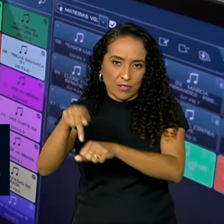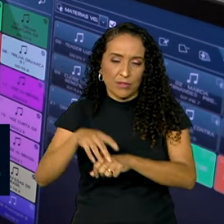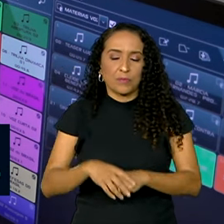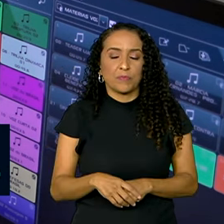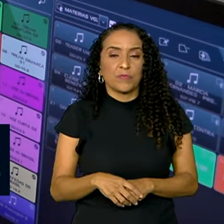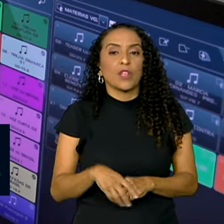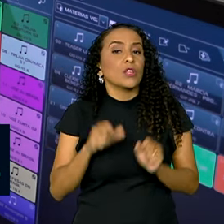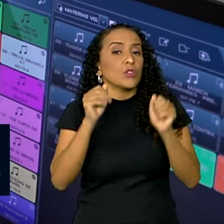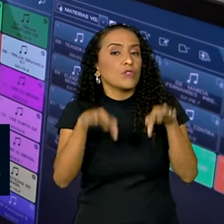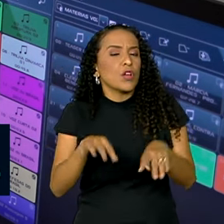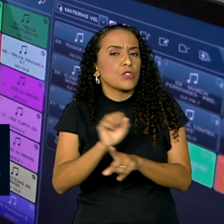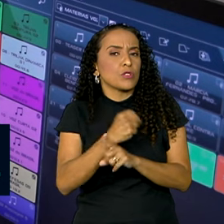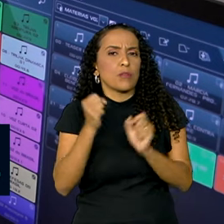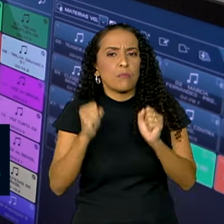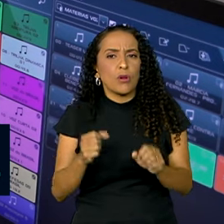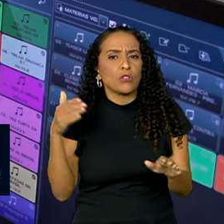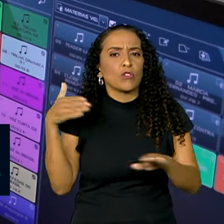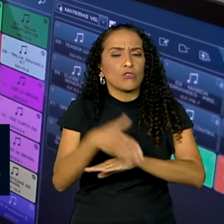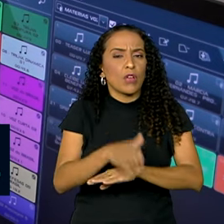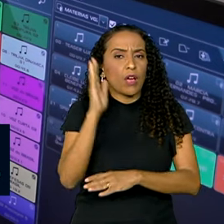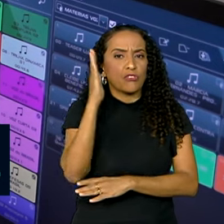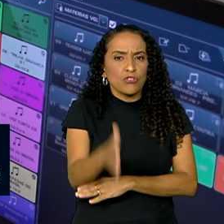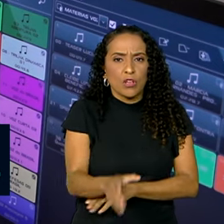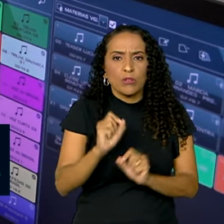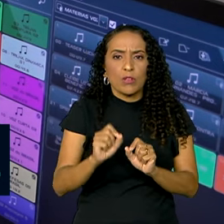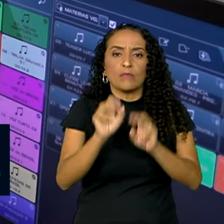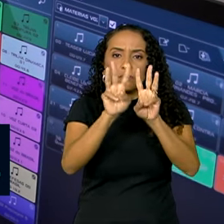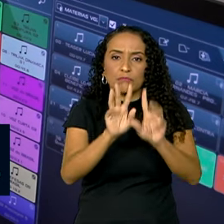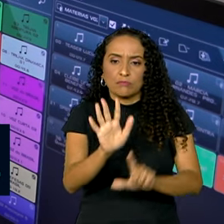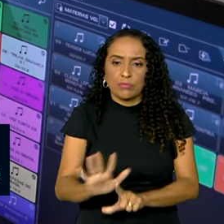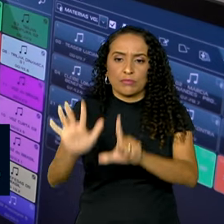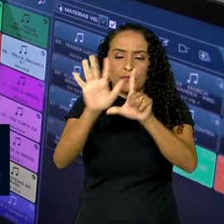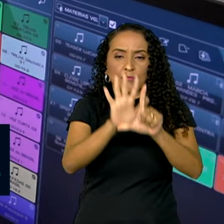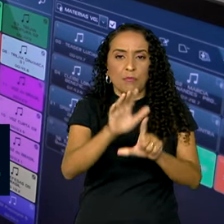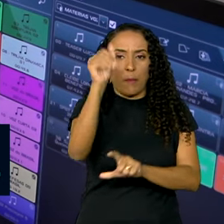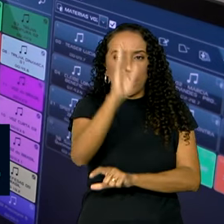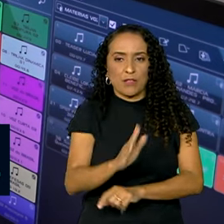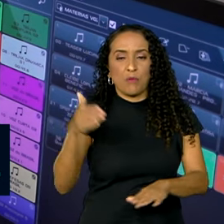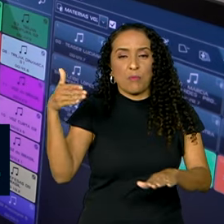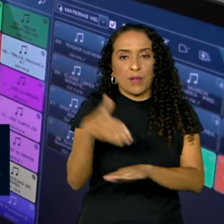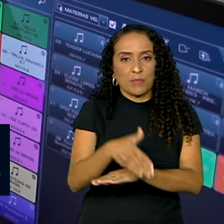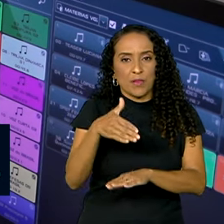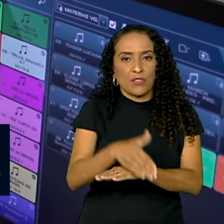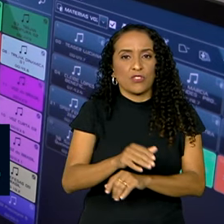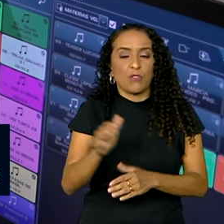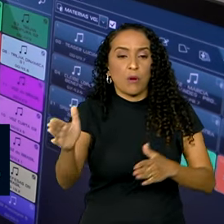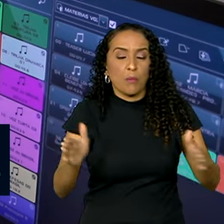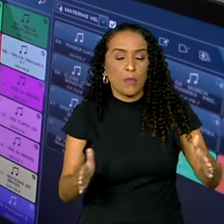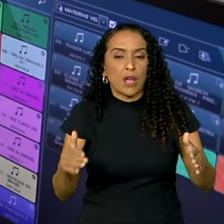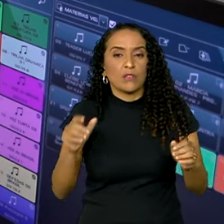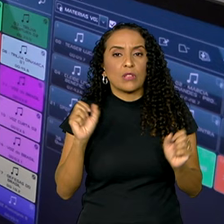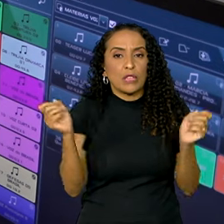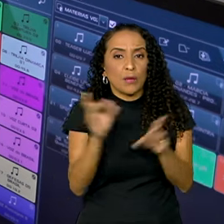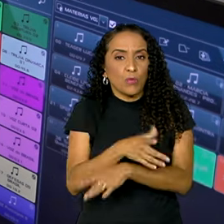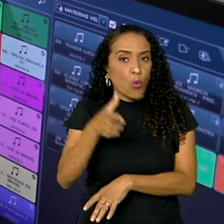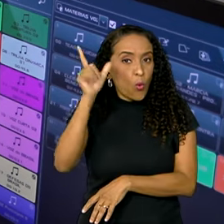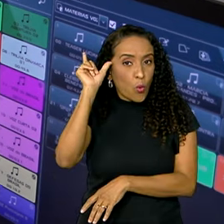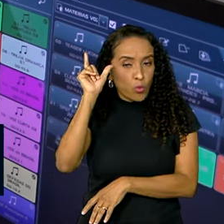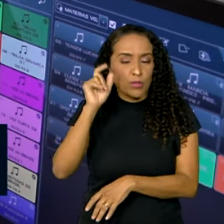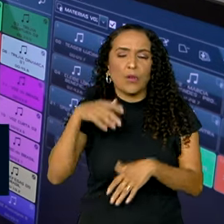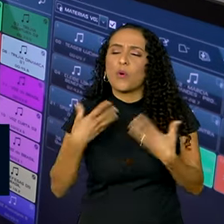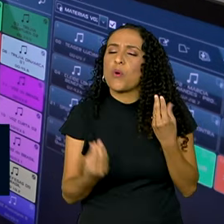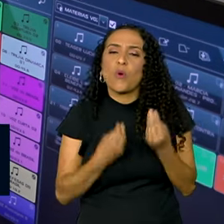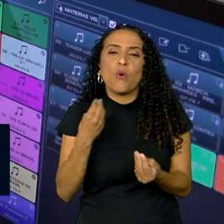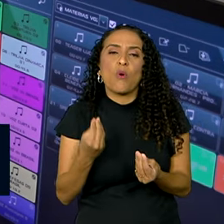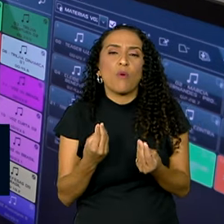final a socied pode contribuir diretamente né por meio da plataforma Brasil participativo o prazo inclusive terminou ontem né